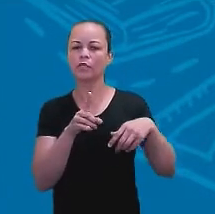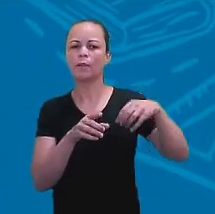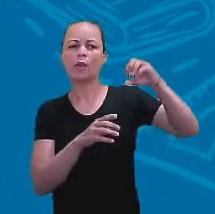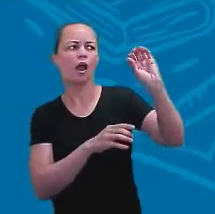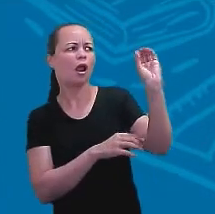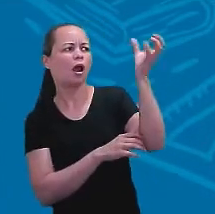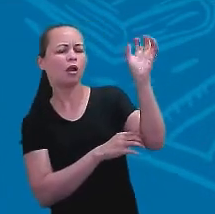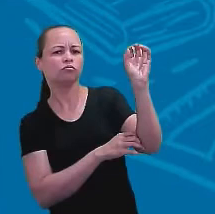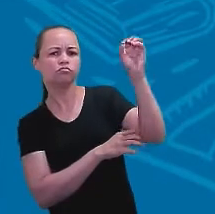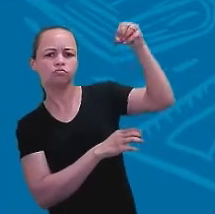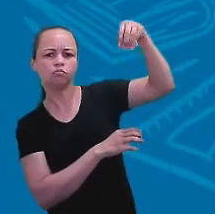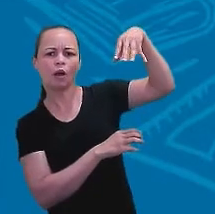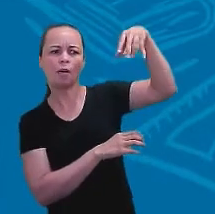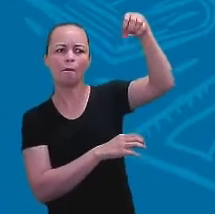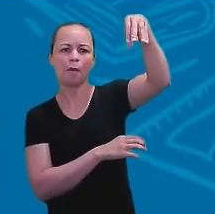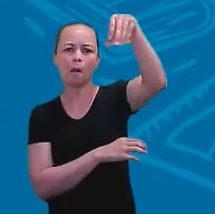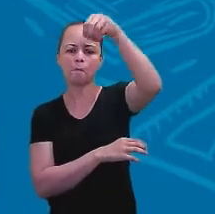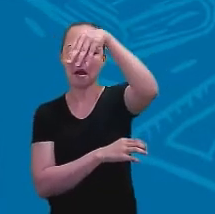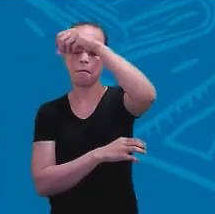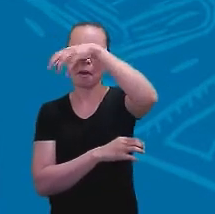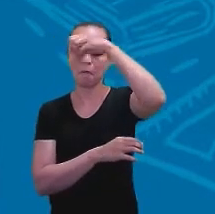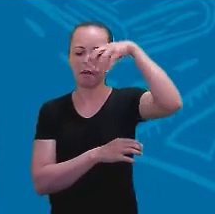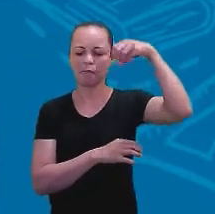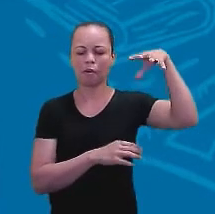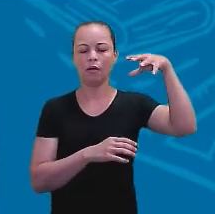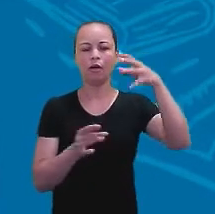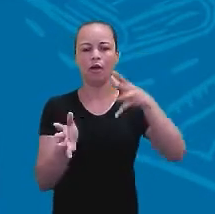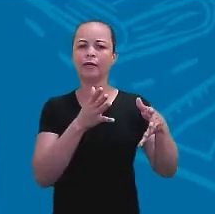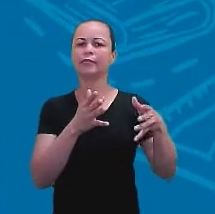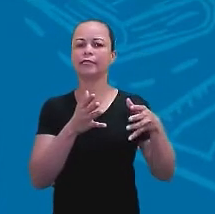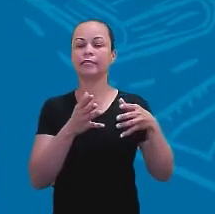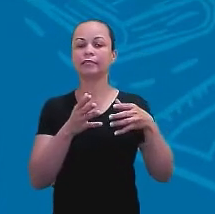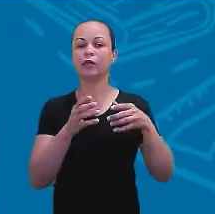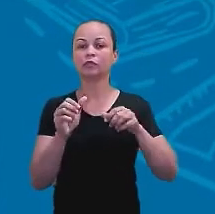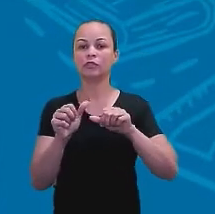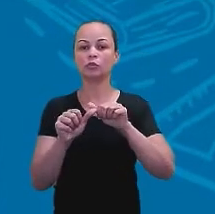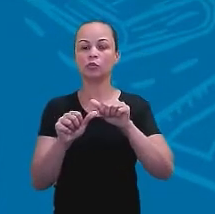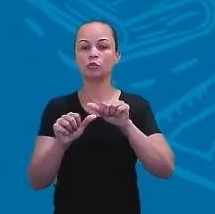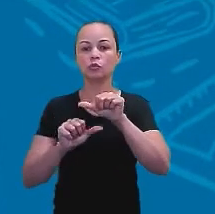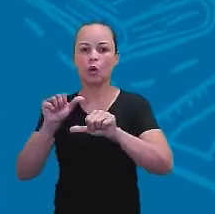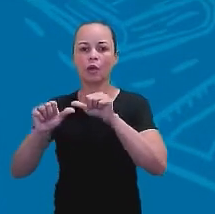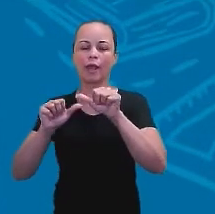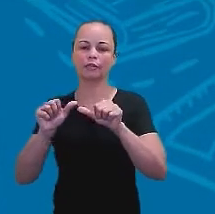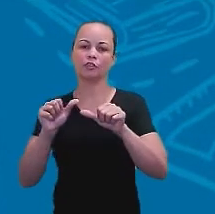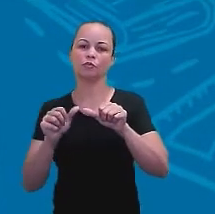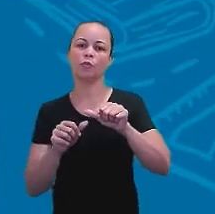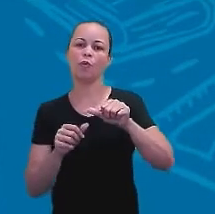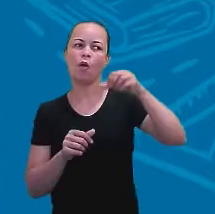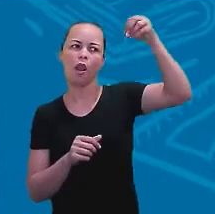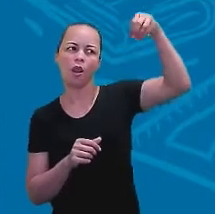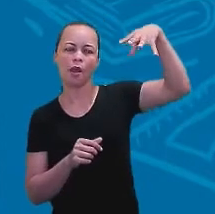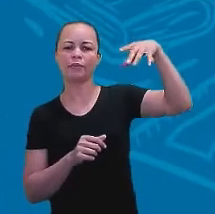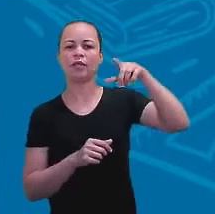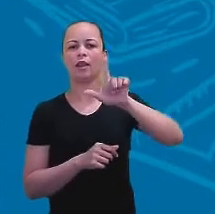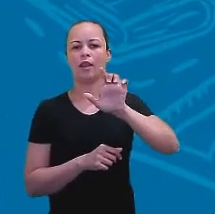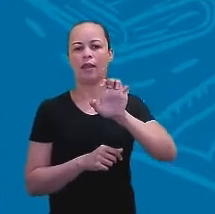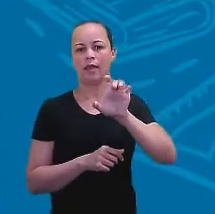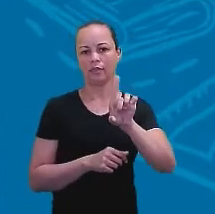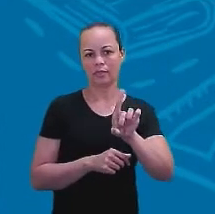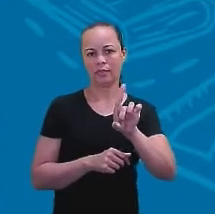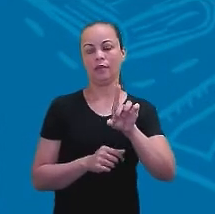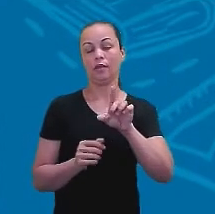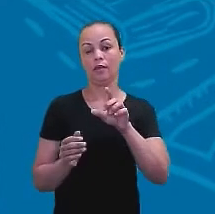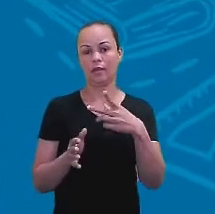que estão sendo agora substituídas por lâmpadas de LED, né, que tem aí que vai nos dar